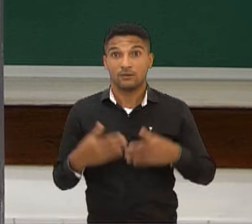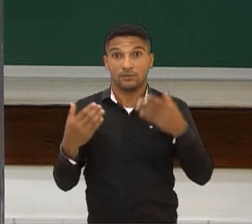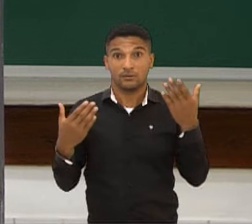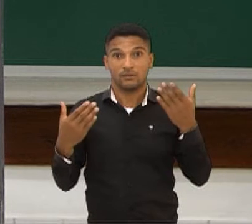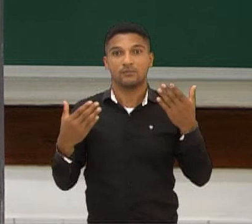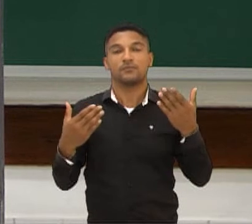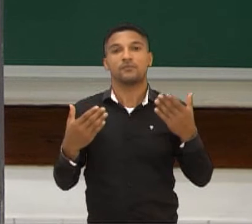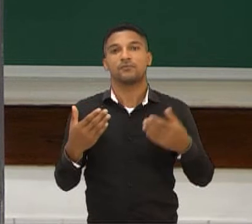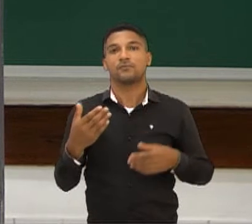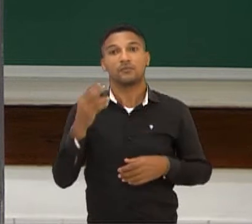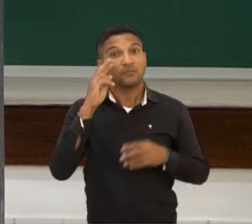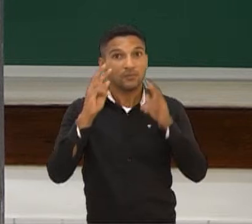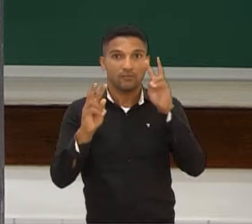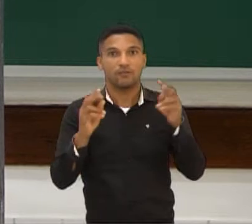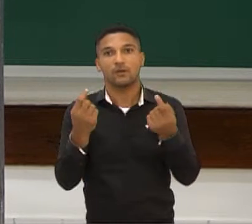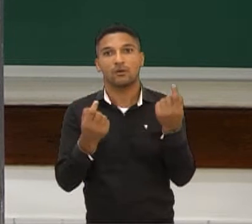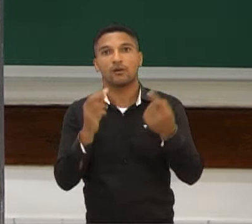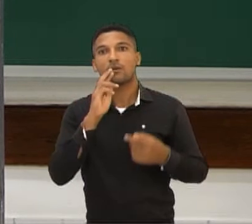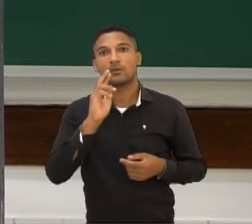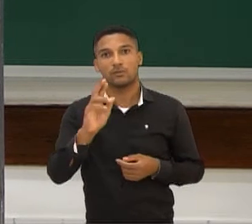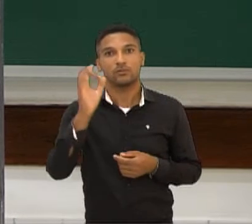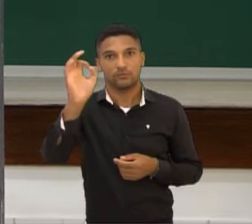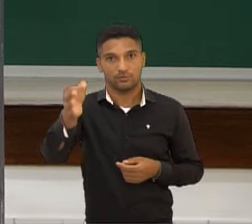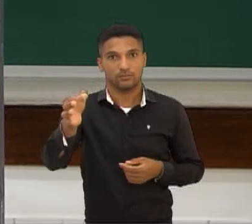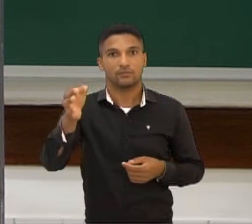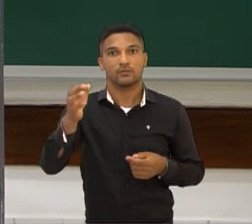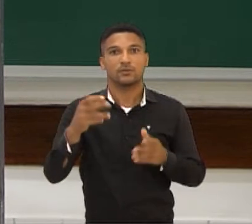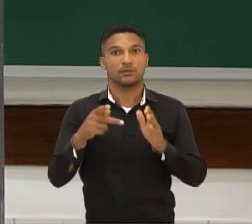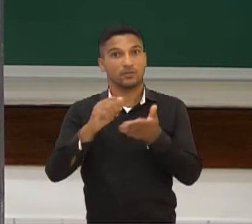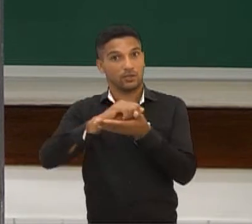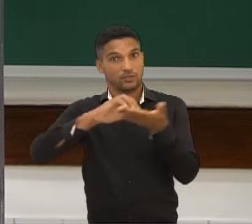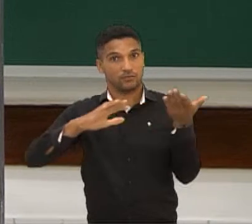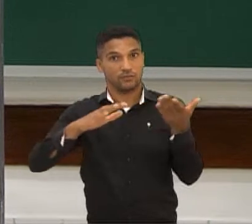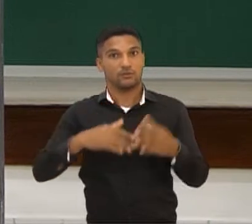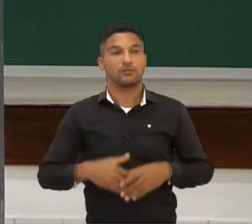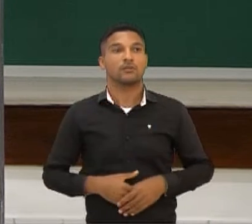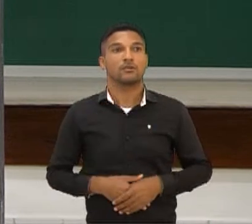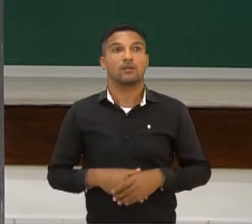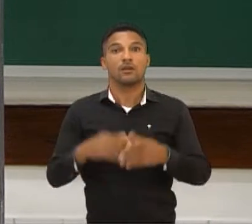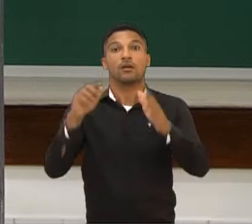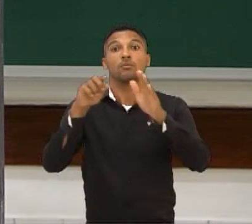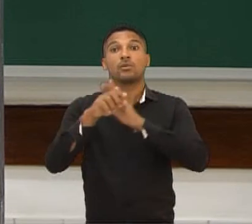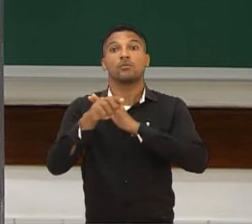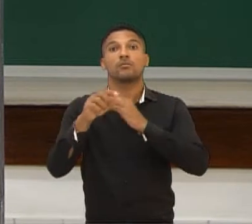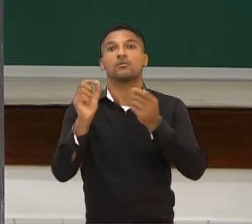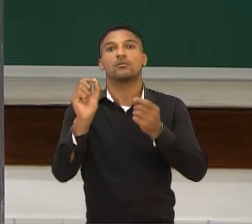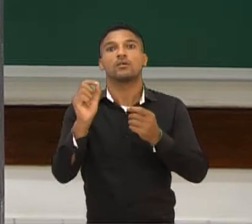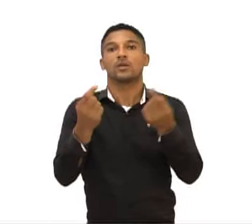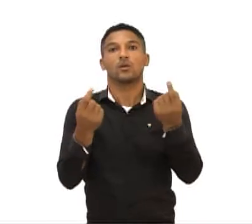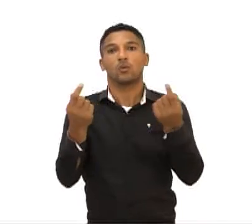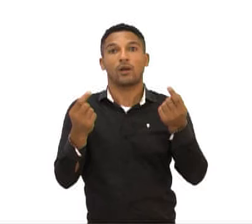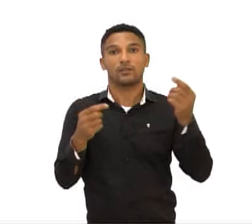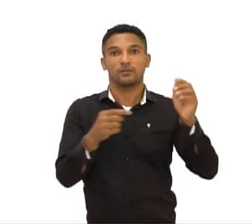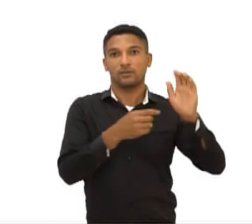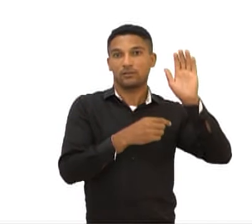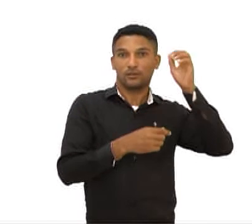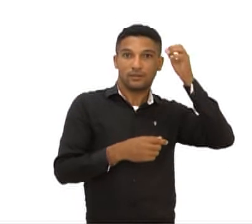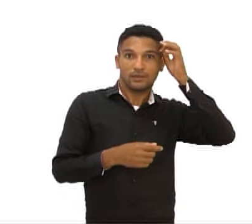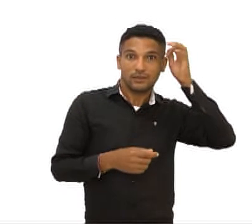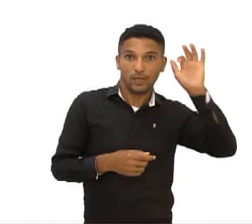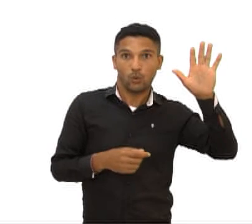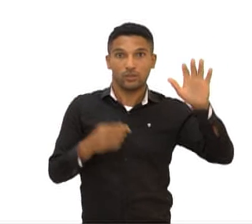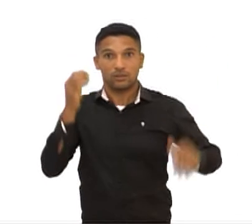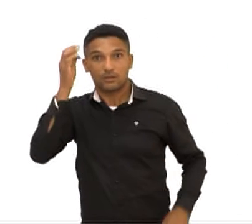Então, pessoal, vamos ver qual é a resposta correta da nossa atividade? A pergunta era: quais as duas teorias